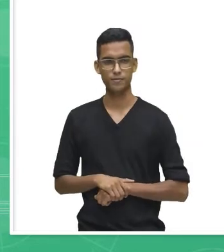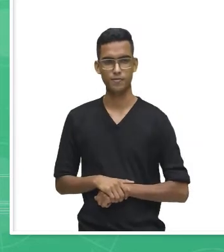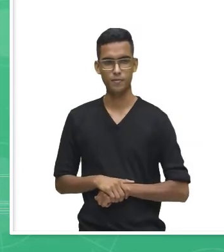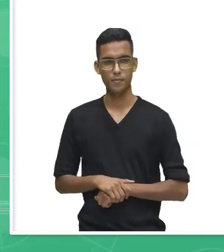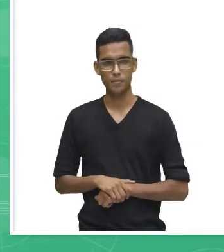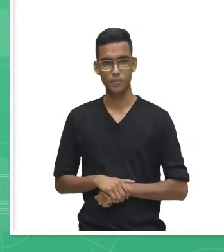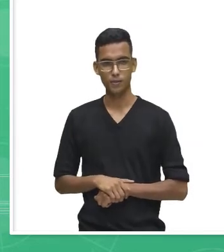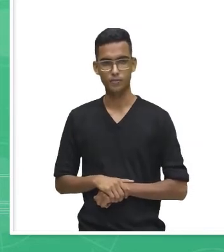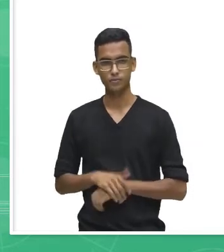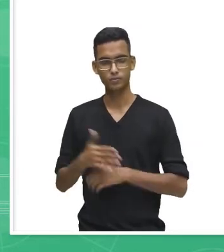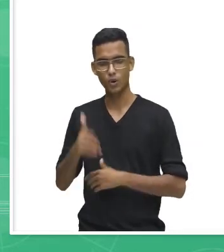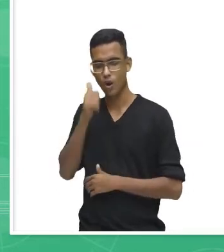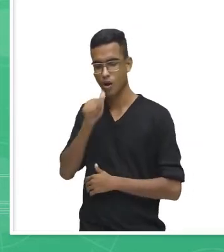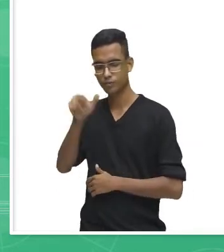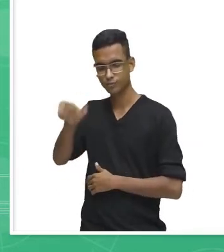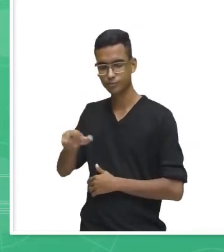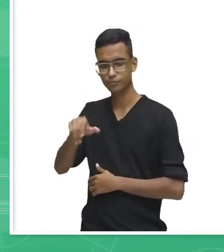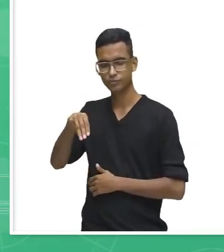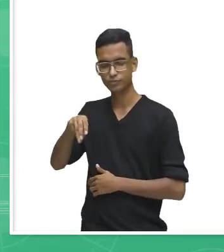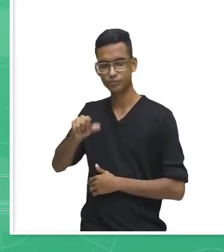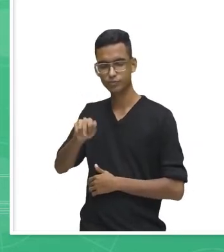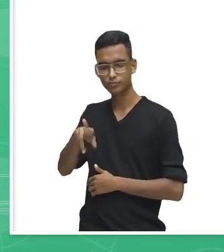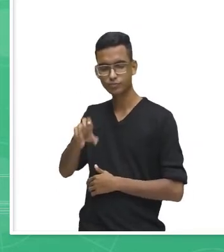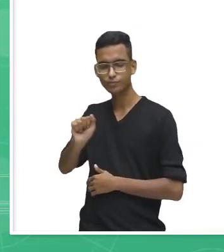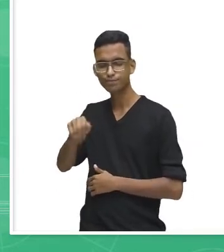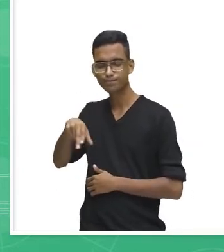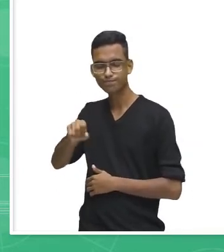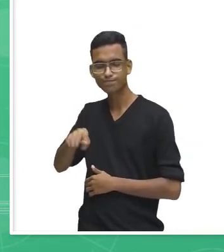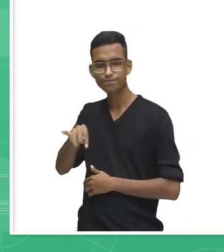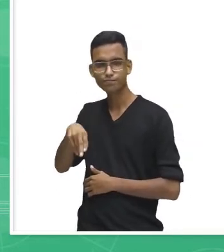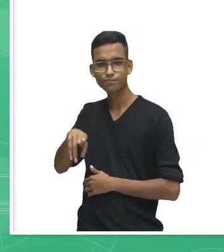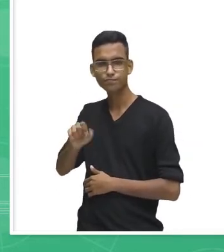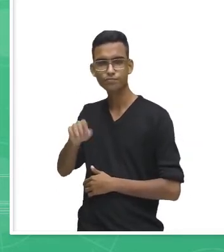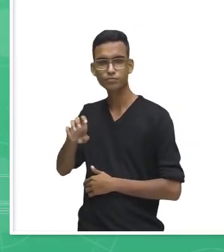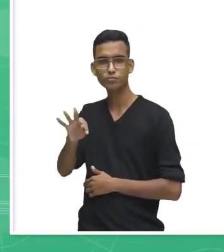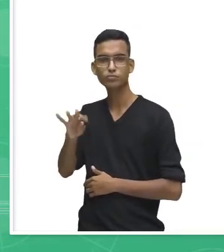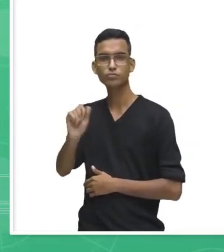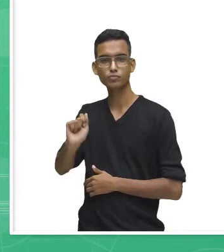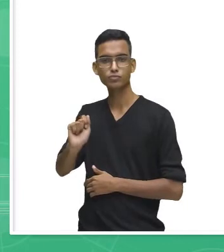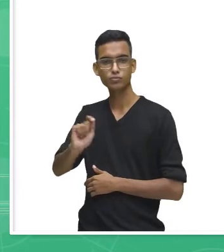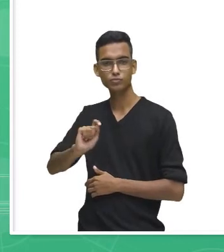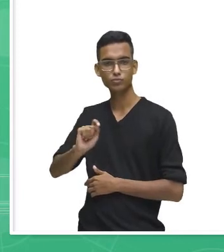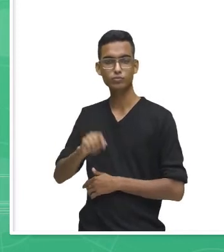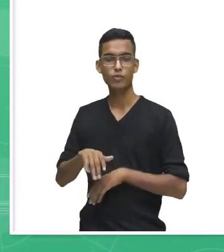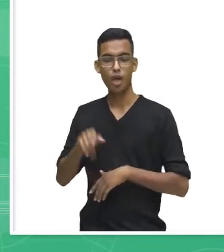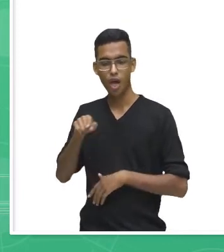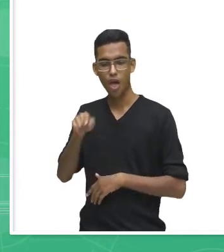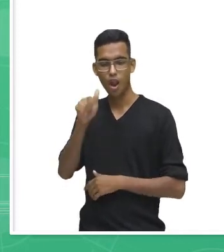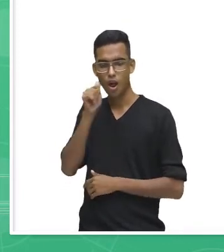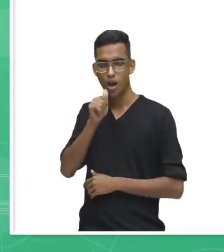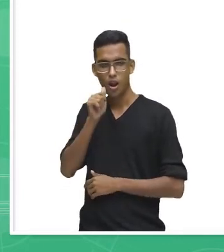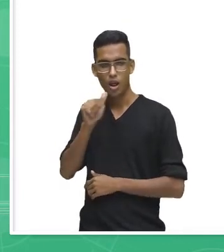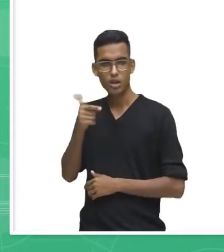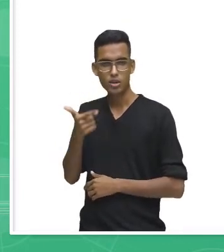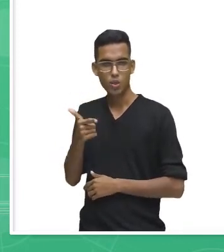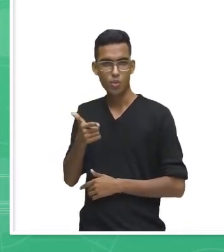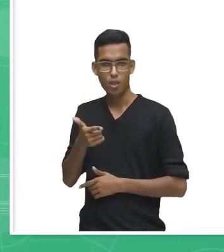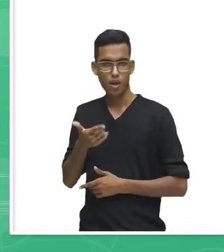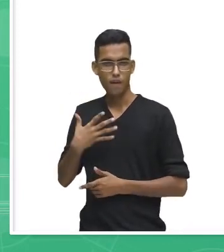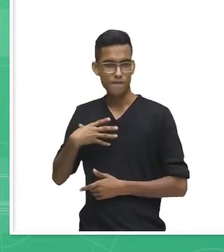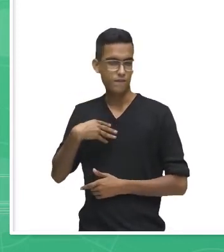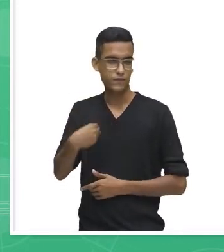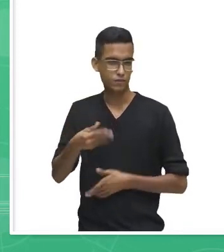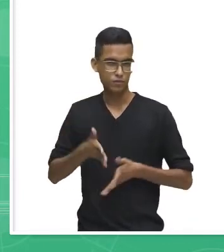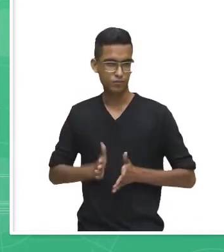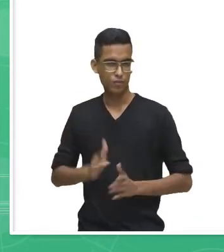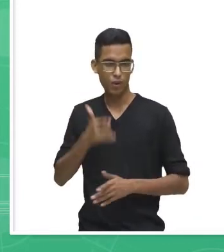Maria Antonieta, que é a esposa do Luís XVI, ela não tem filhos nos primeiros anos do casamento. Isso é